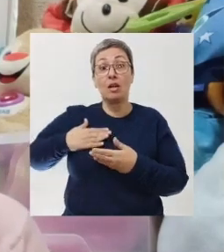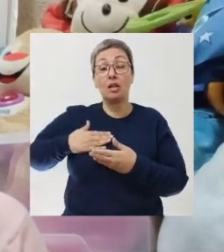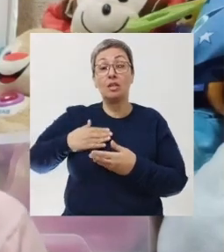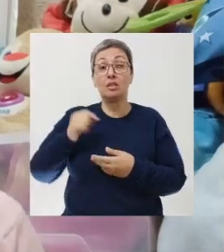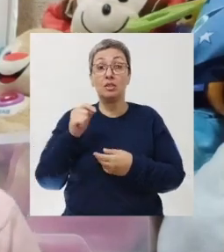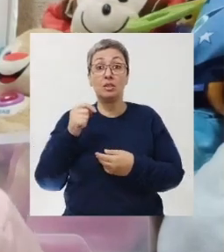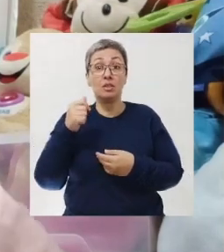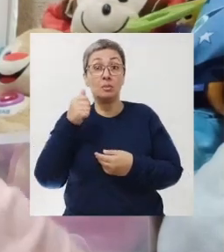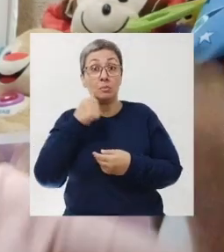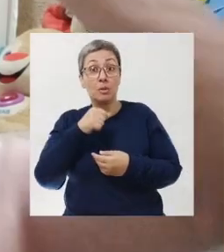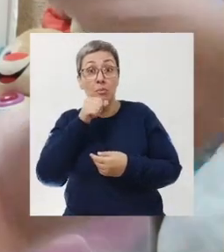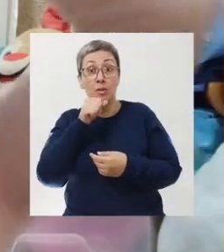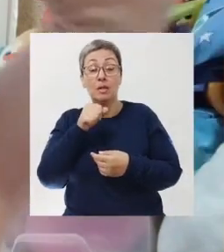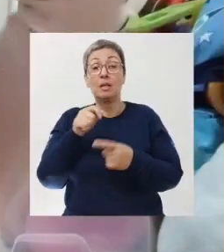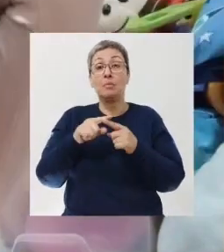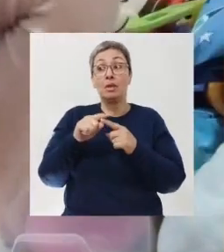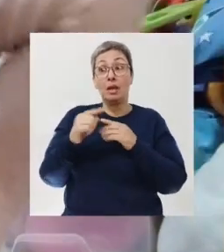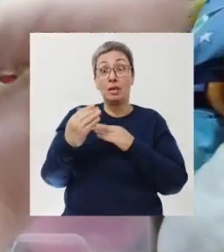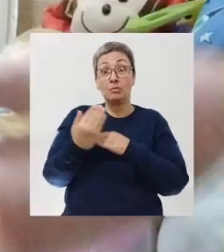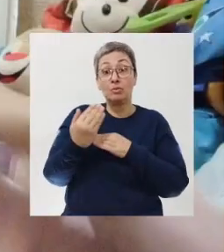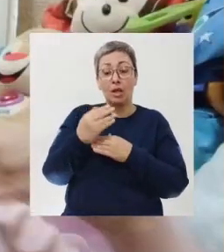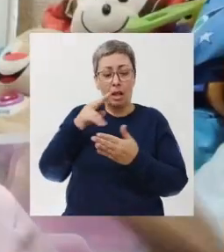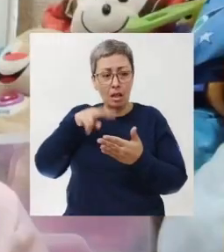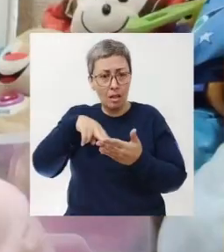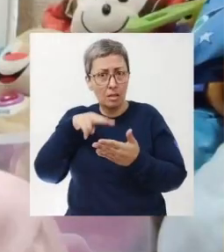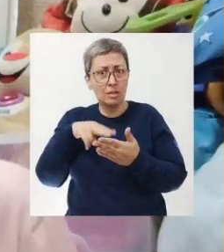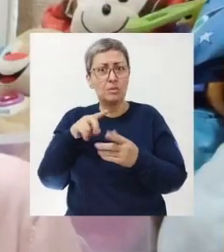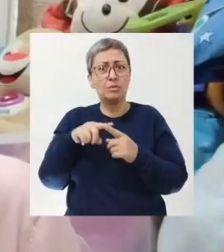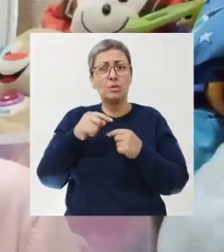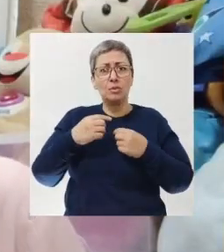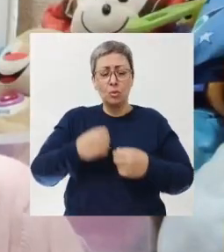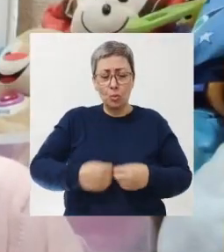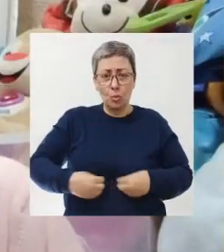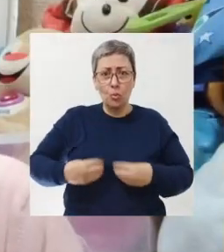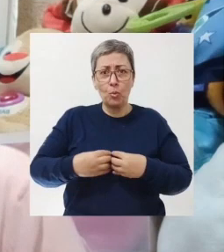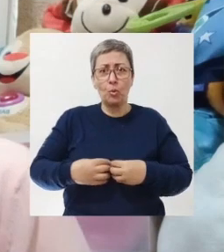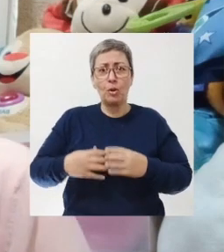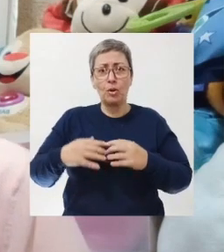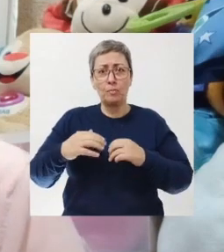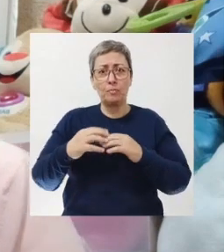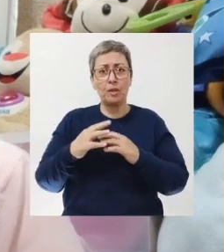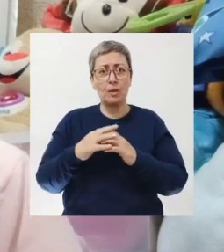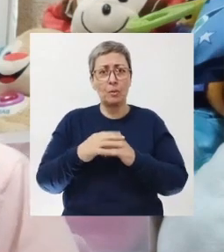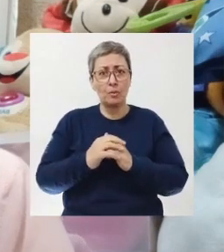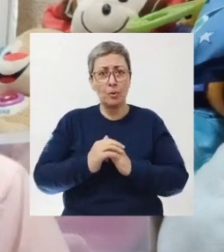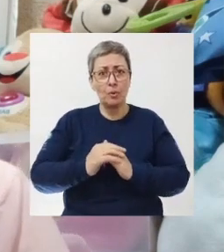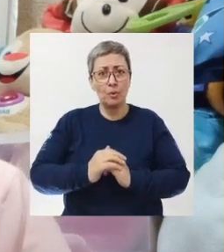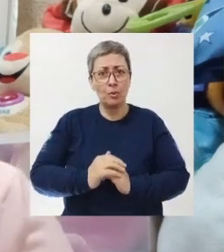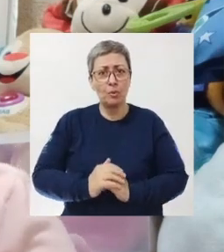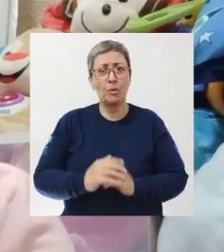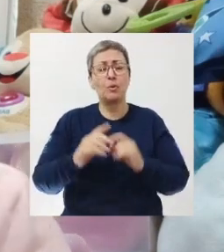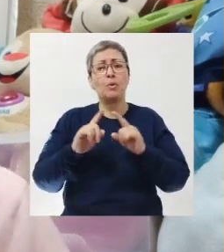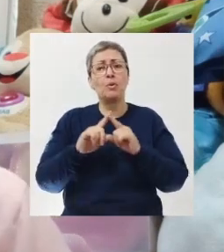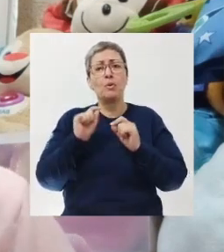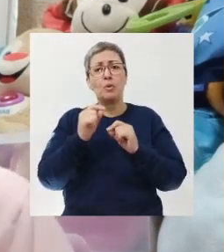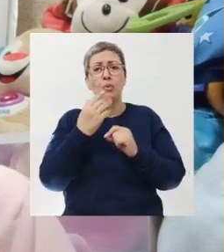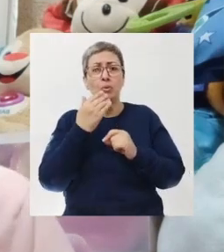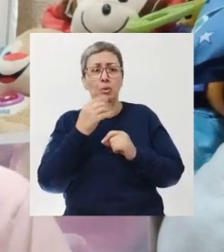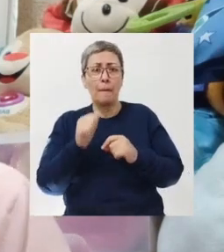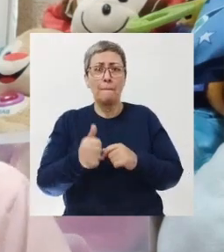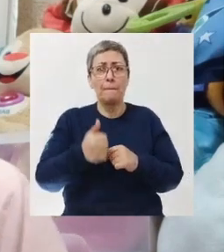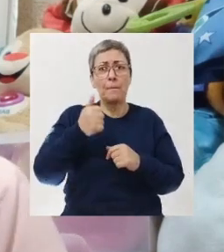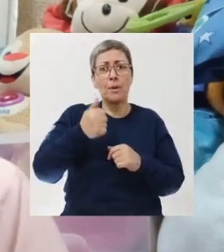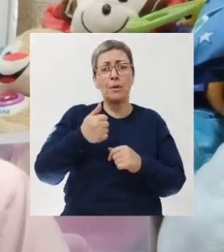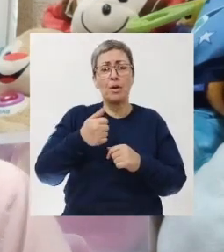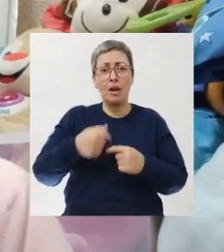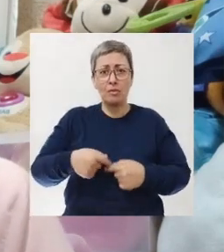leite materno, que eu vi que o leite materno ajudava bastante na digestão do alimento, a criança melhorava